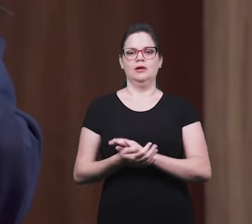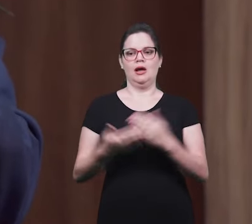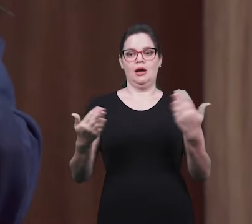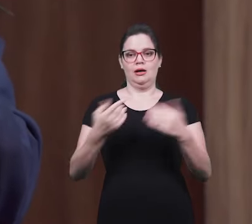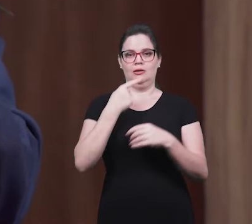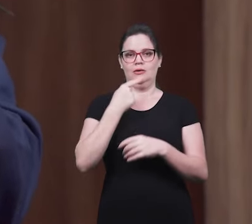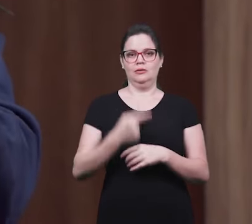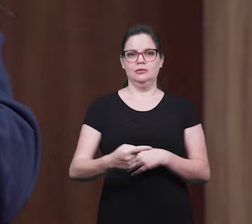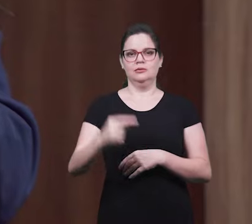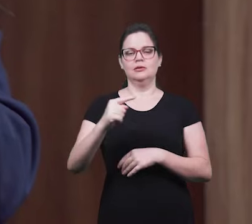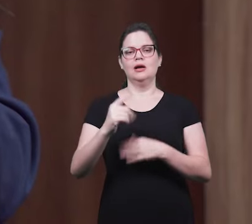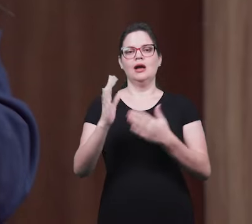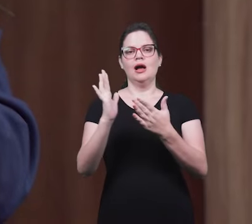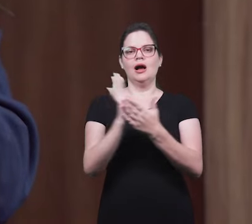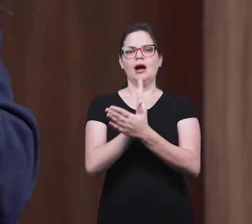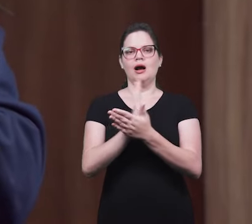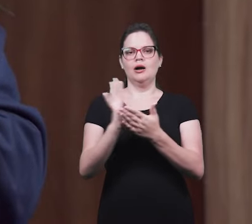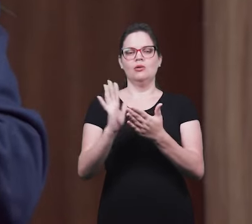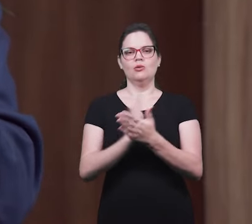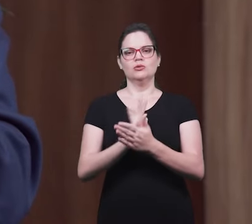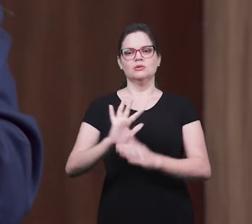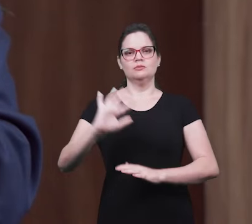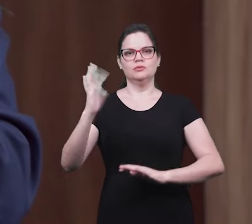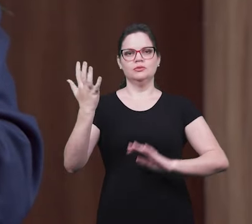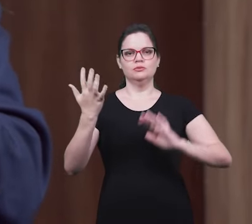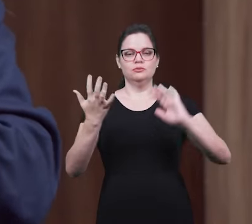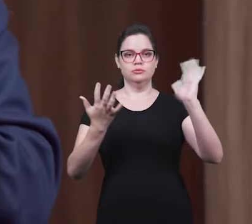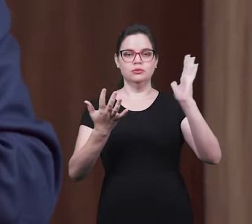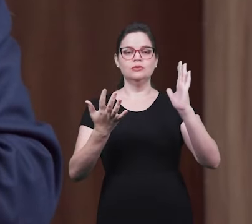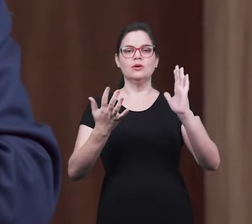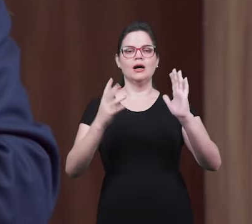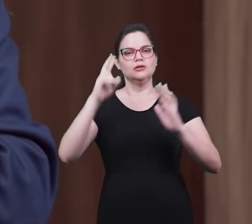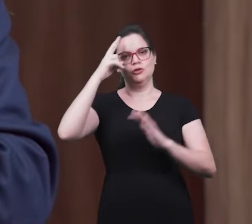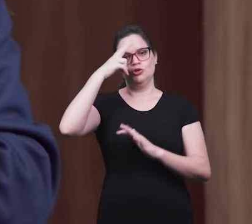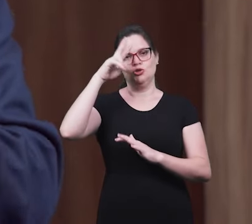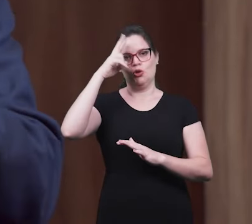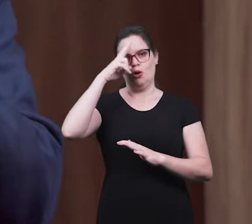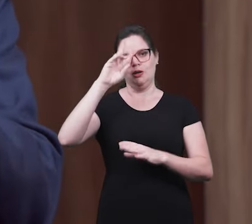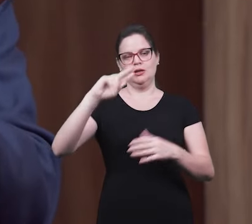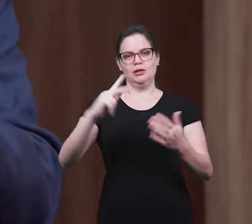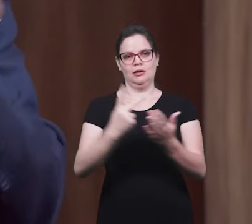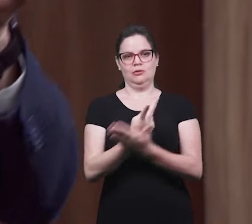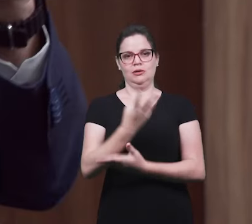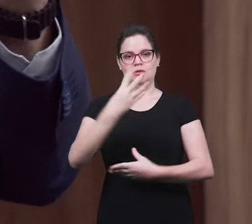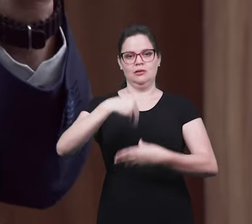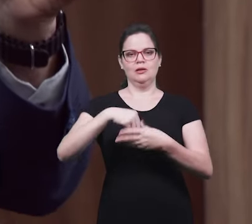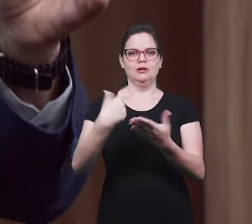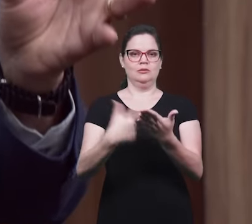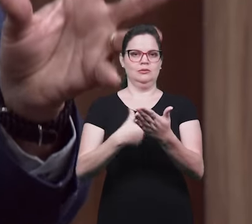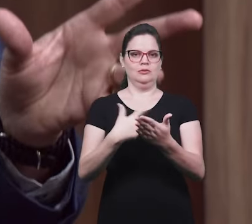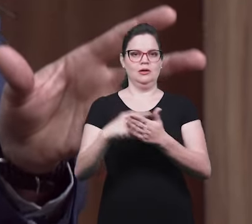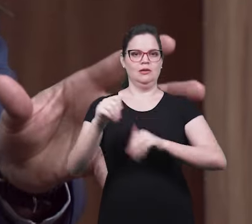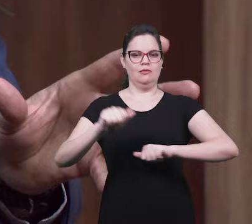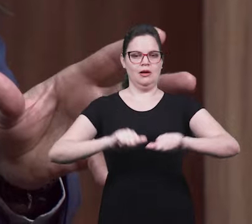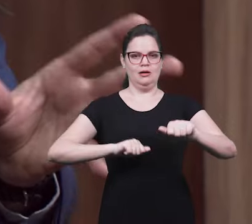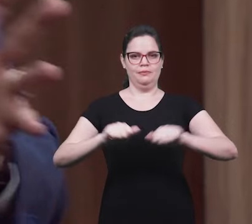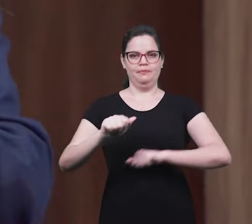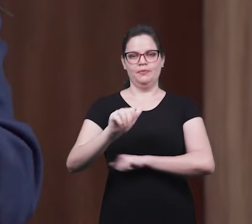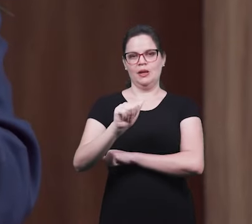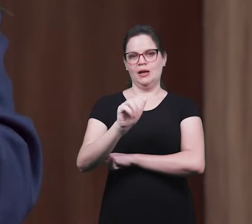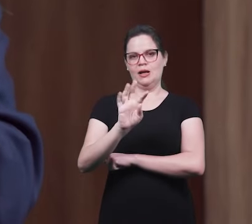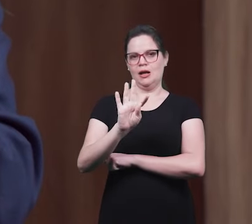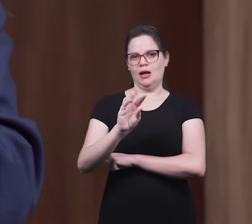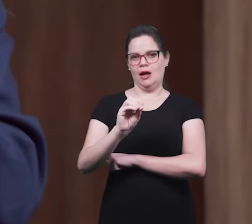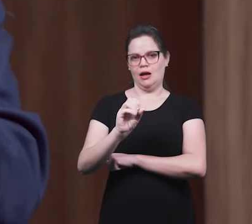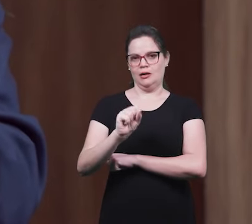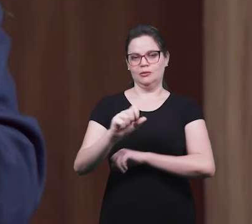presente semana, alguns episódios da Bíblia, especialmente no livro de Atos dos Apóstolos. Daqui a